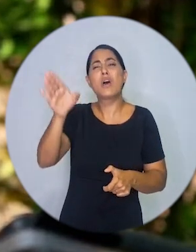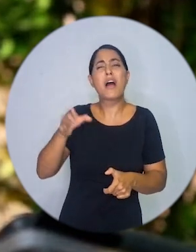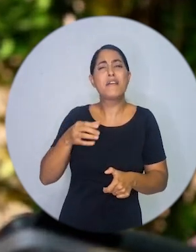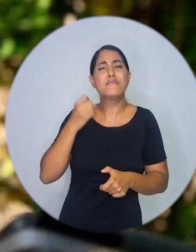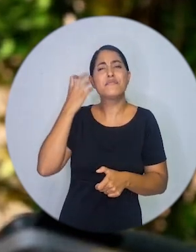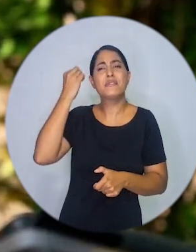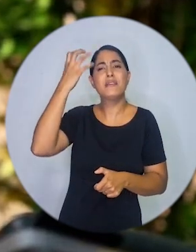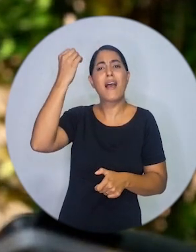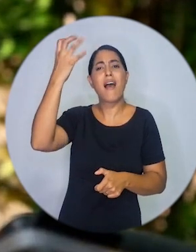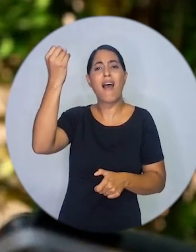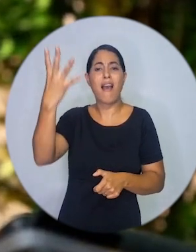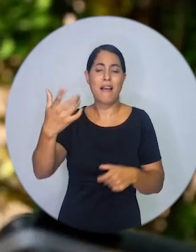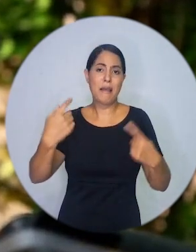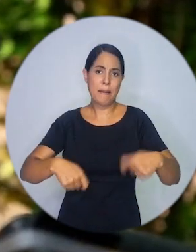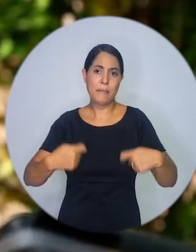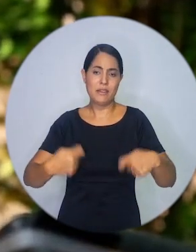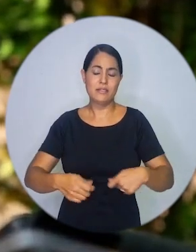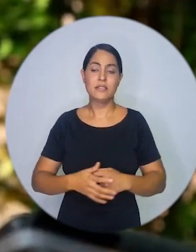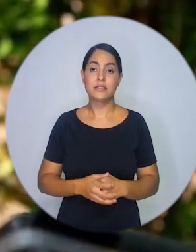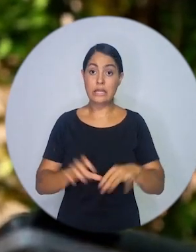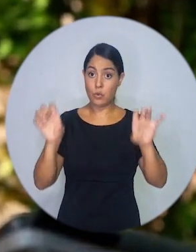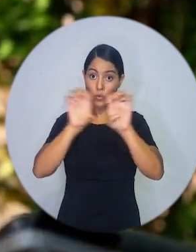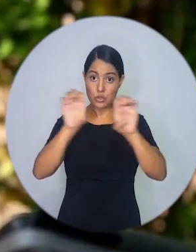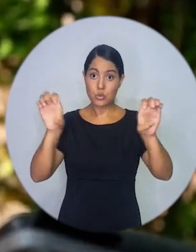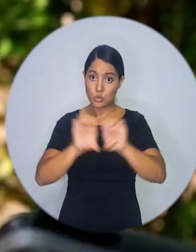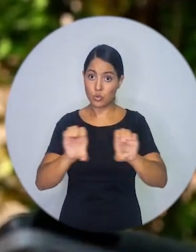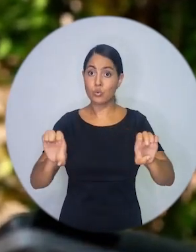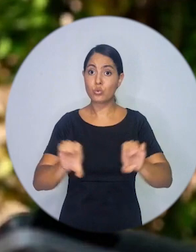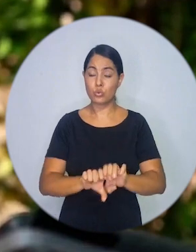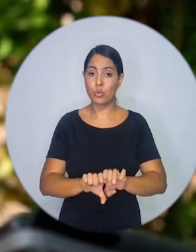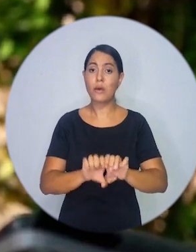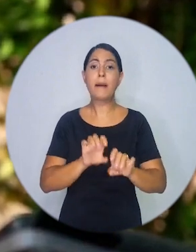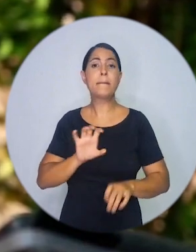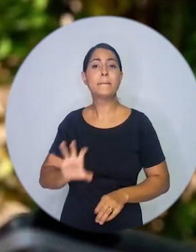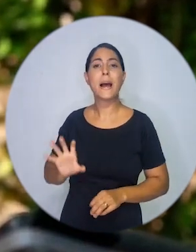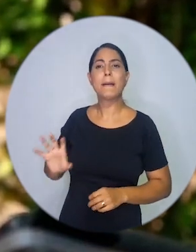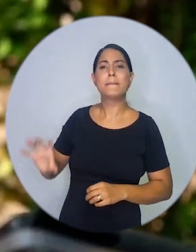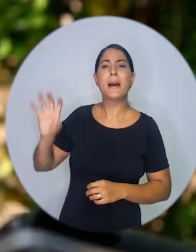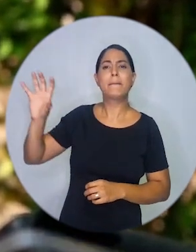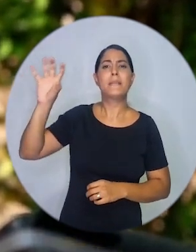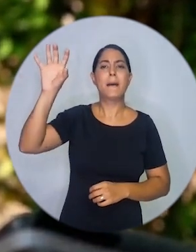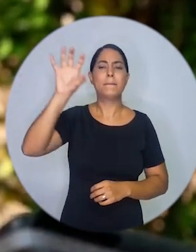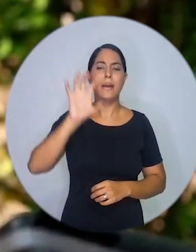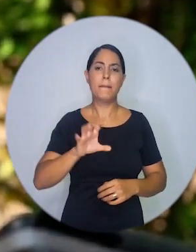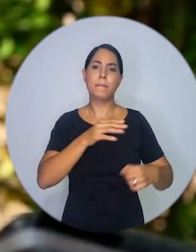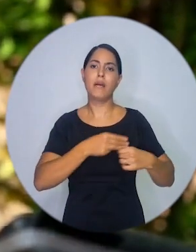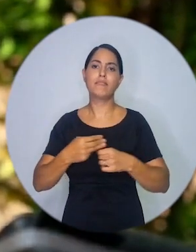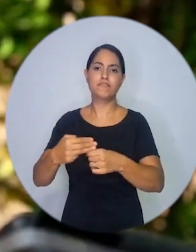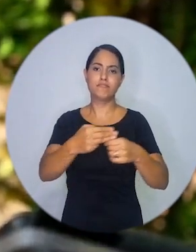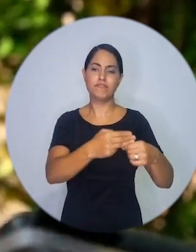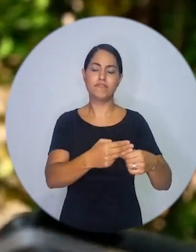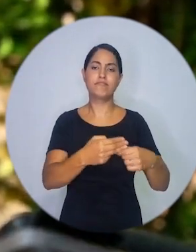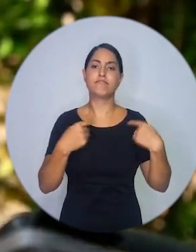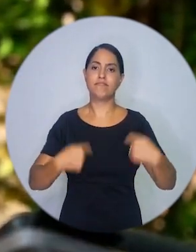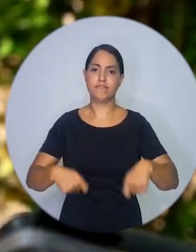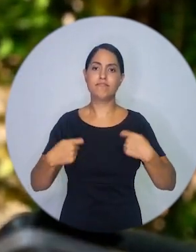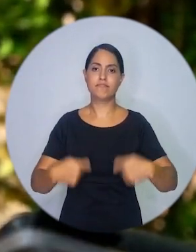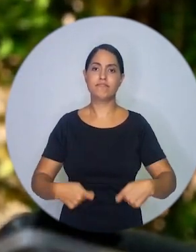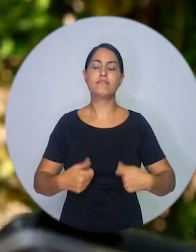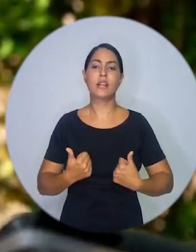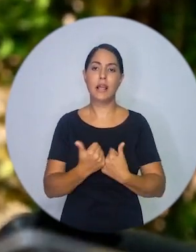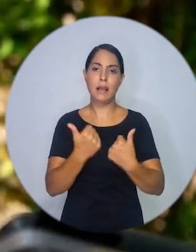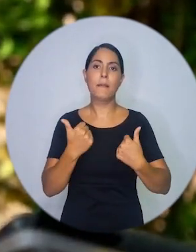da interiorização da advocacia, que leva estruturas seccionais e subseções, por meio das comissões e